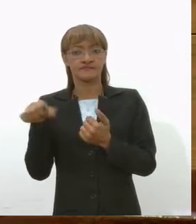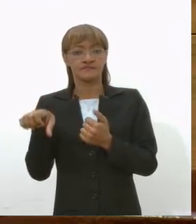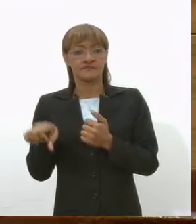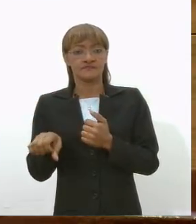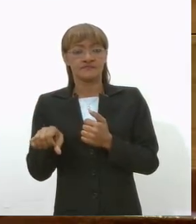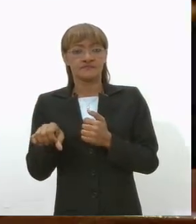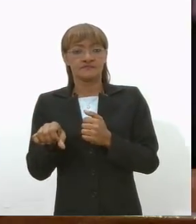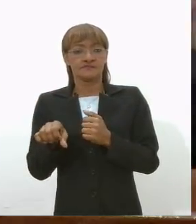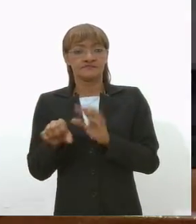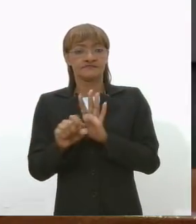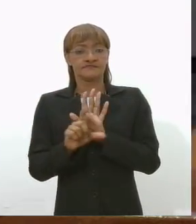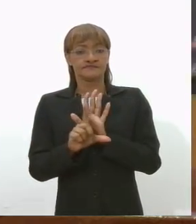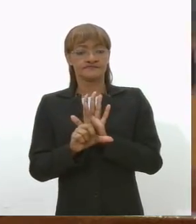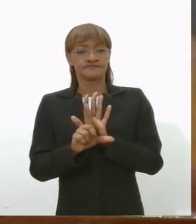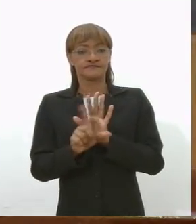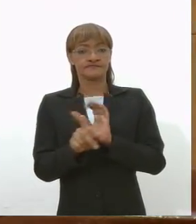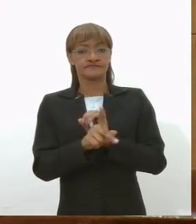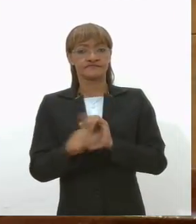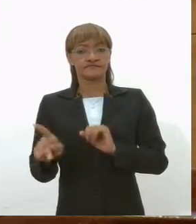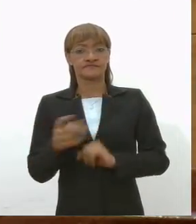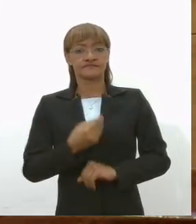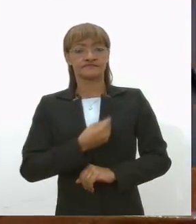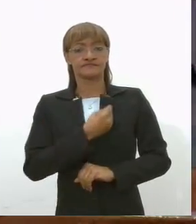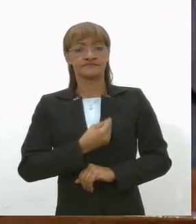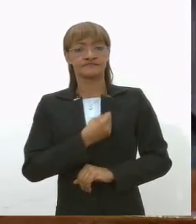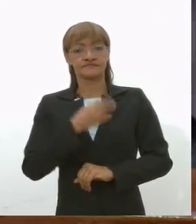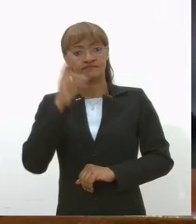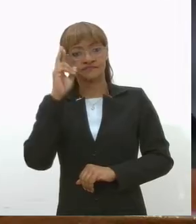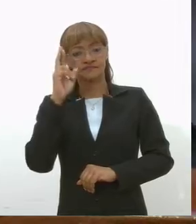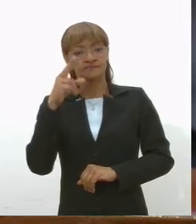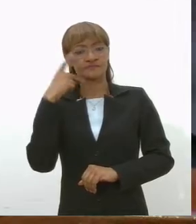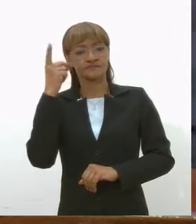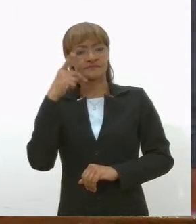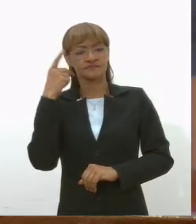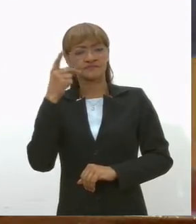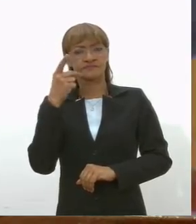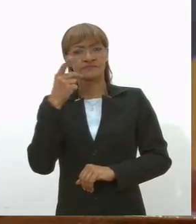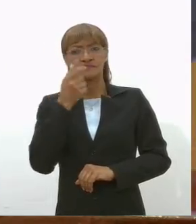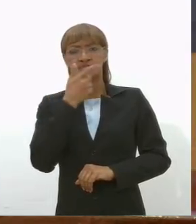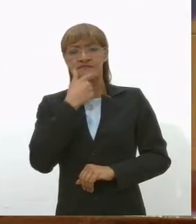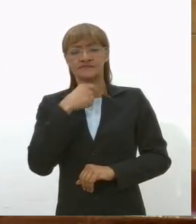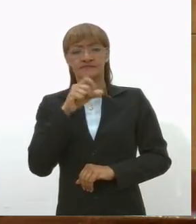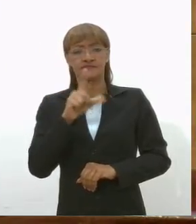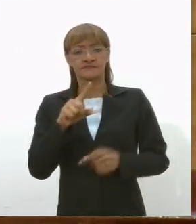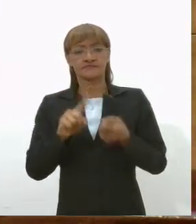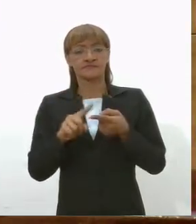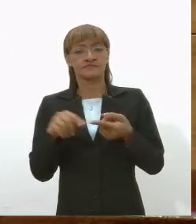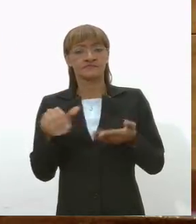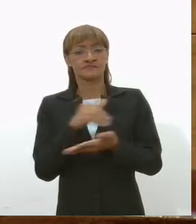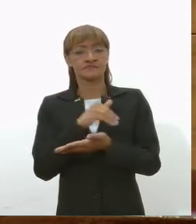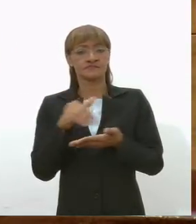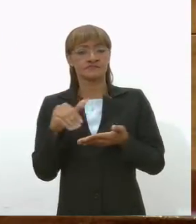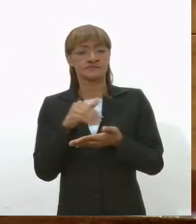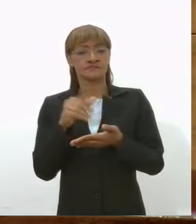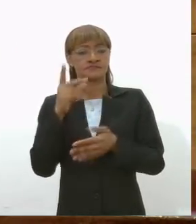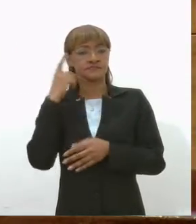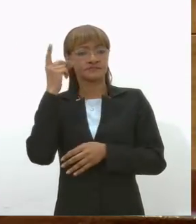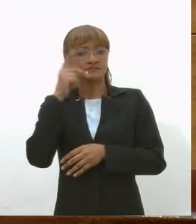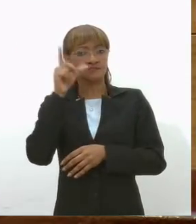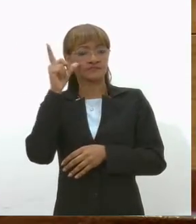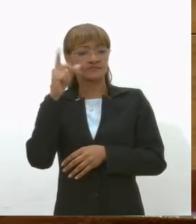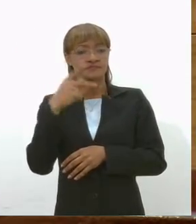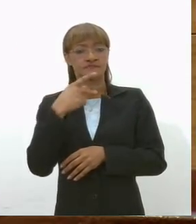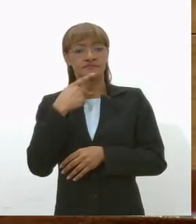Legislatura, com a presidência do excelentíssimo senhor deputado Luciano Bispo, secretariado pelos senhores deputados Luciano Pimentel